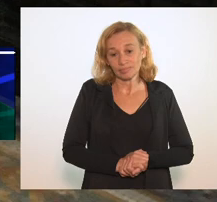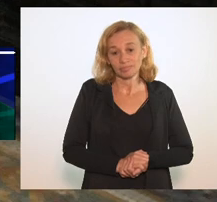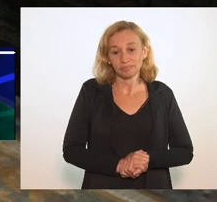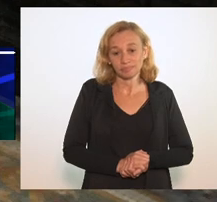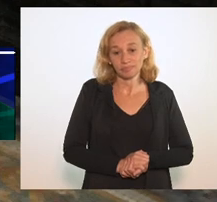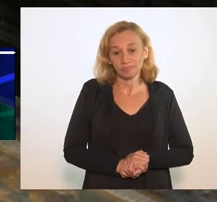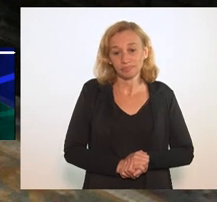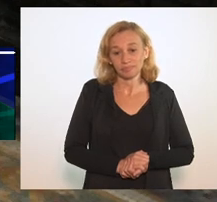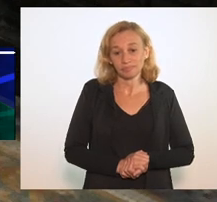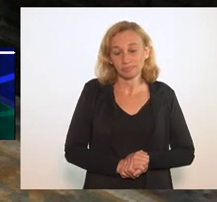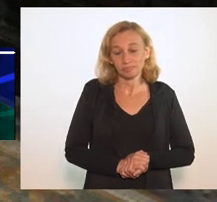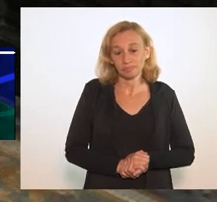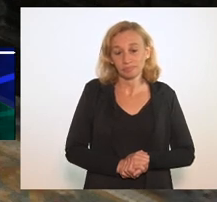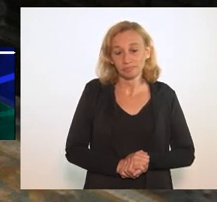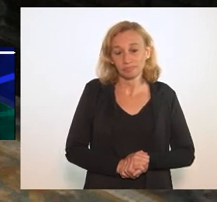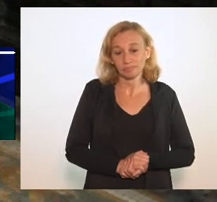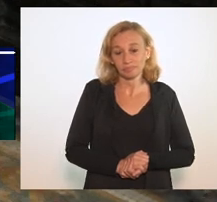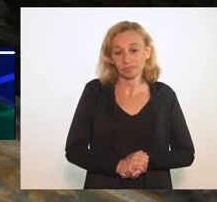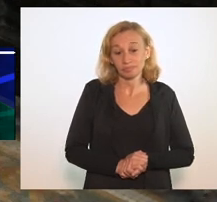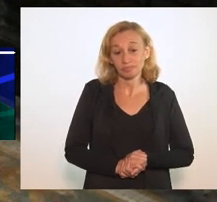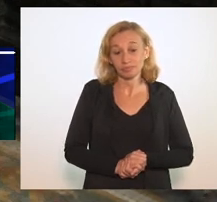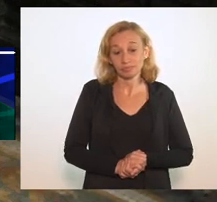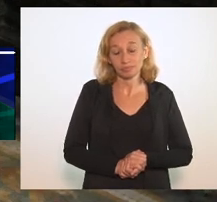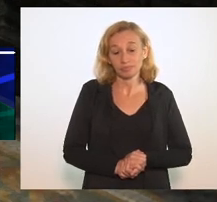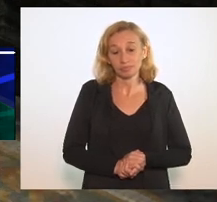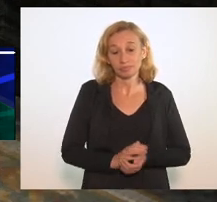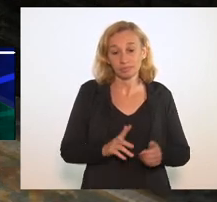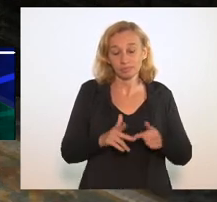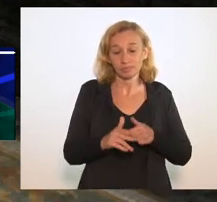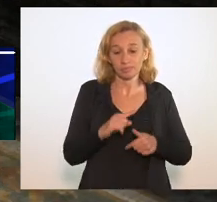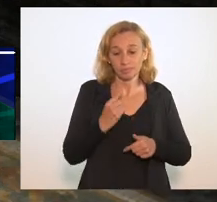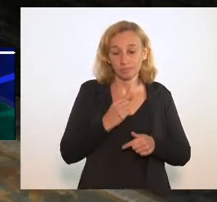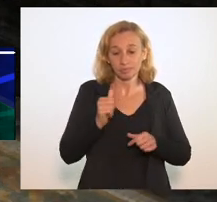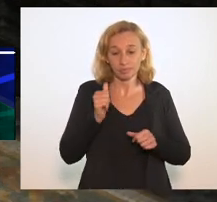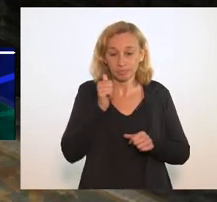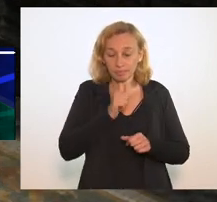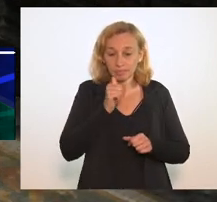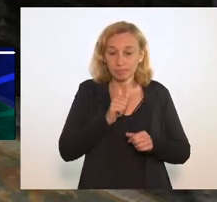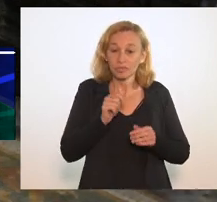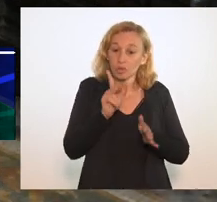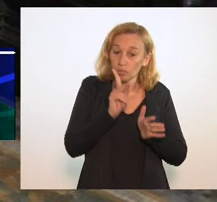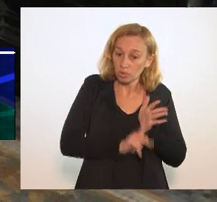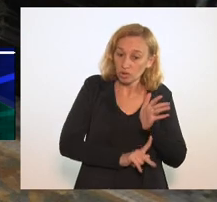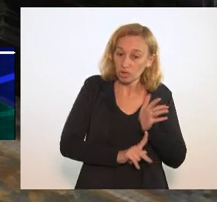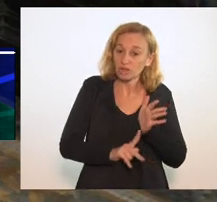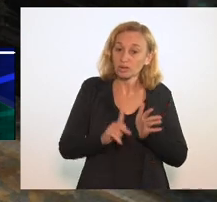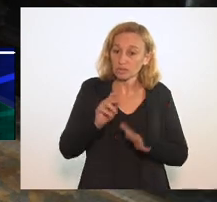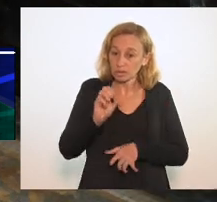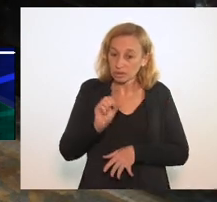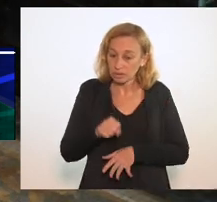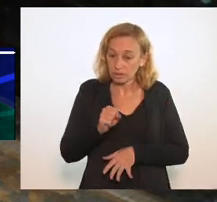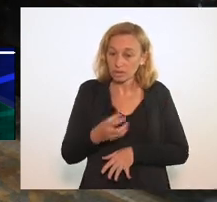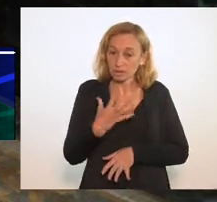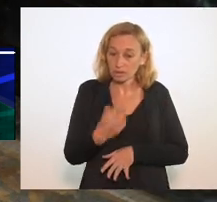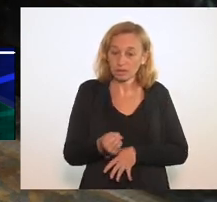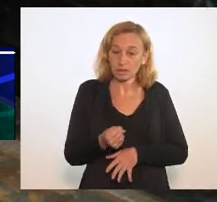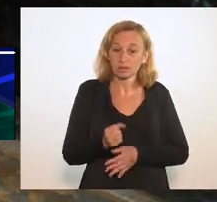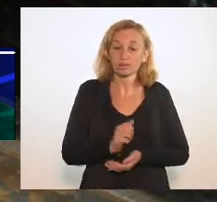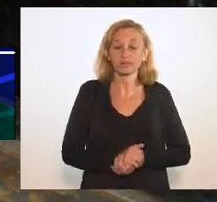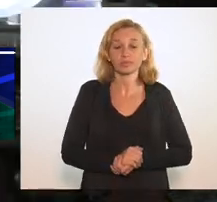morosidade que nos atrapalha, nós mulheres. Enfim, o projeto é favorável ao parecer da